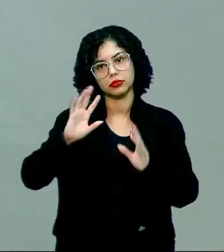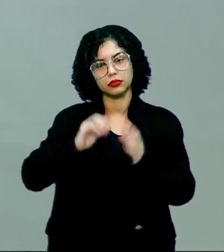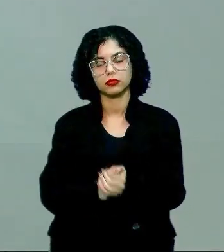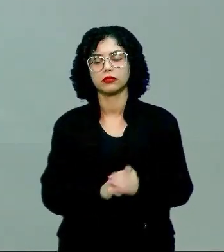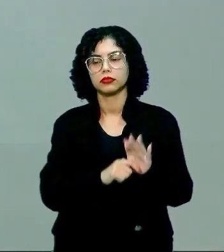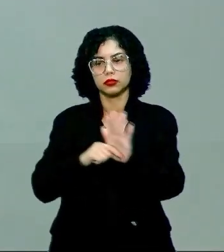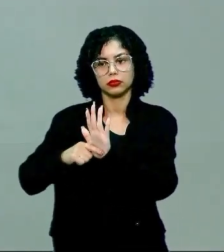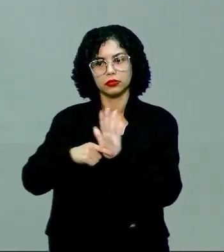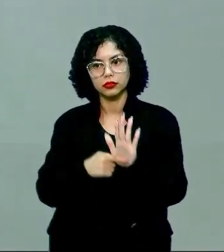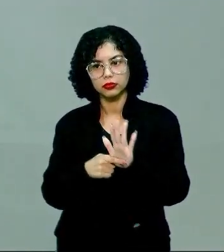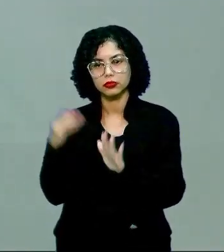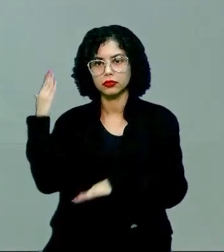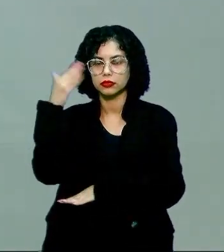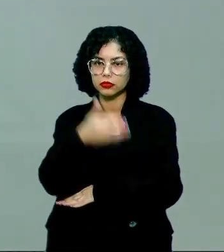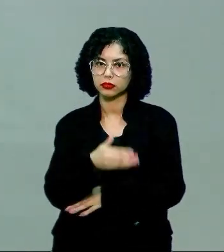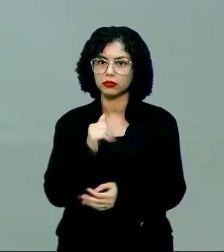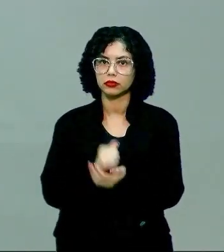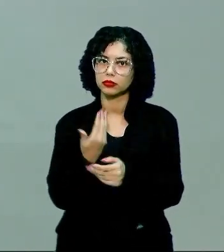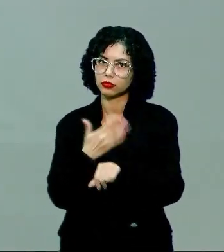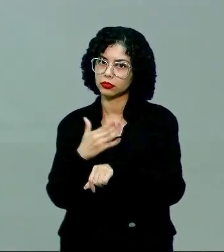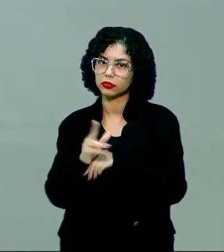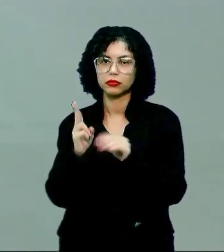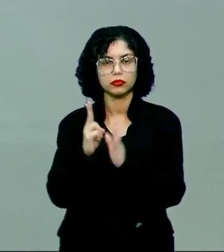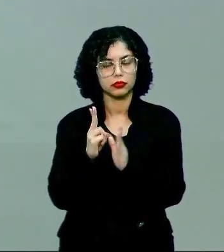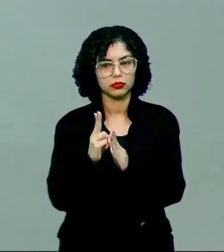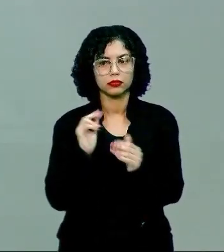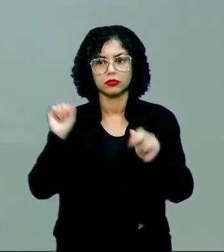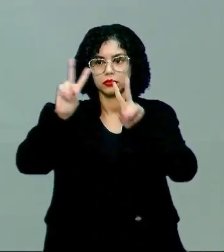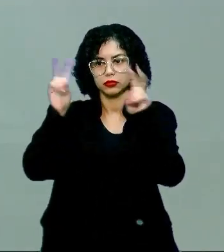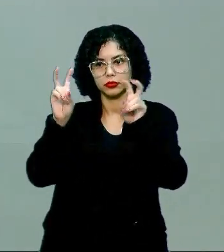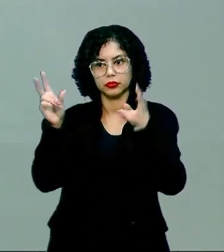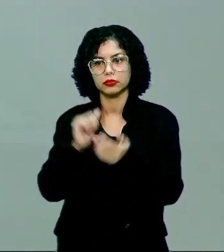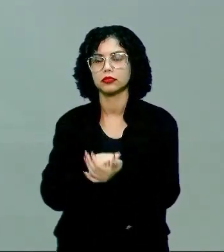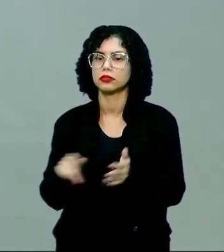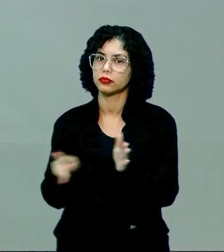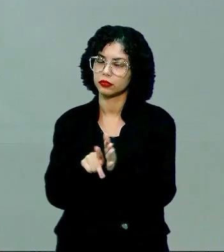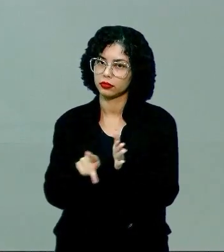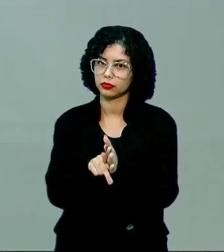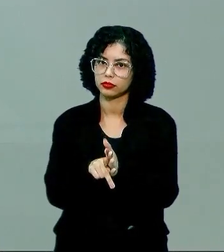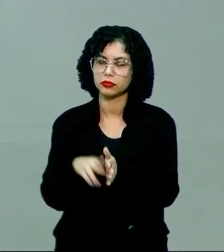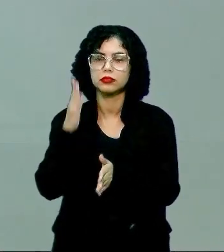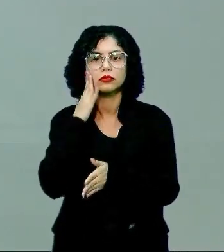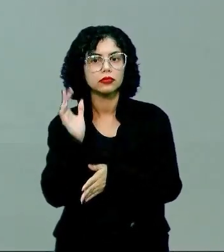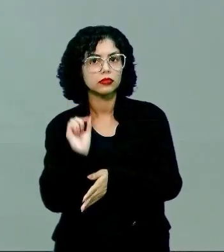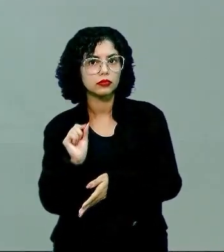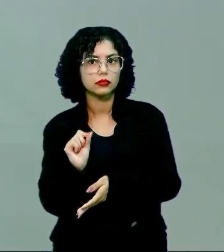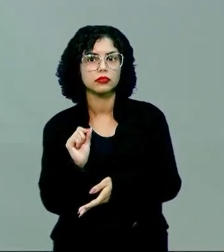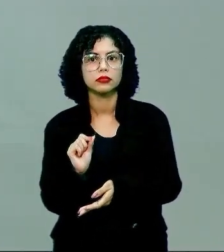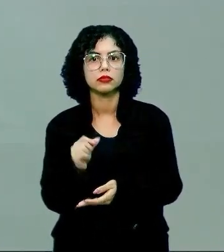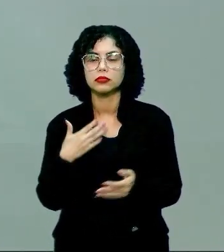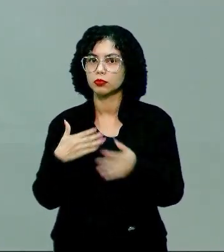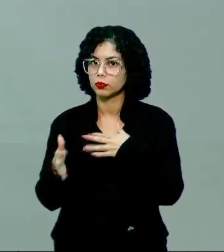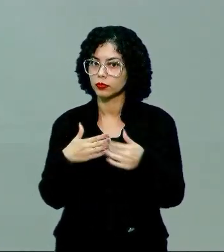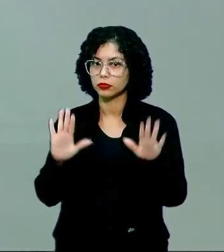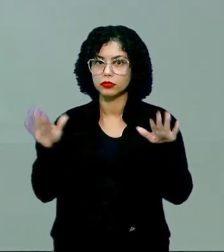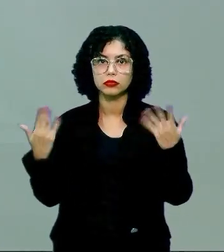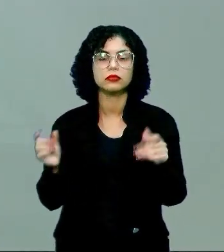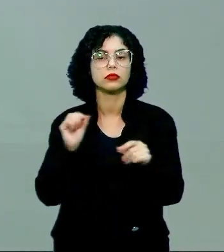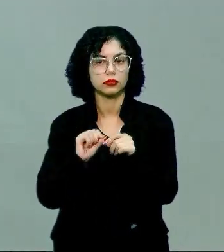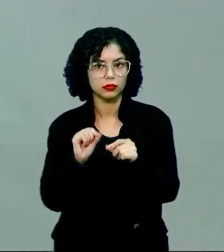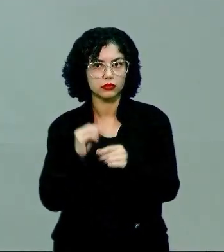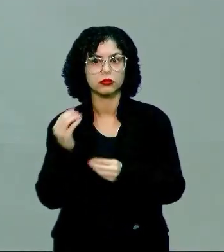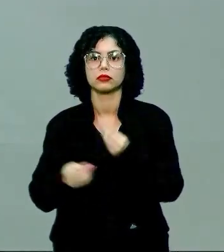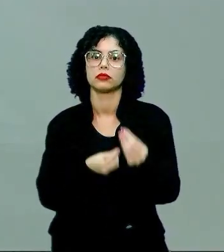esse indicativo vai fazer esse direcionamento para a gente compreender essa temática que é justamente entender que Independente de quem